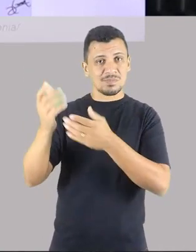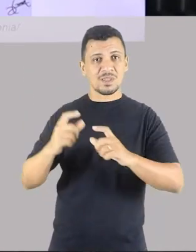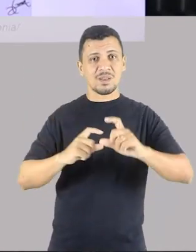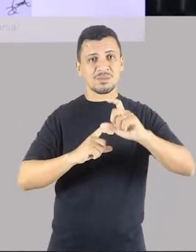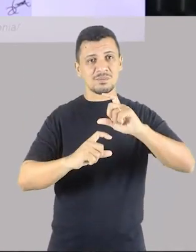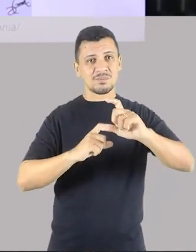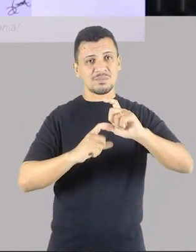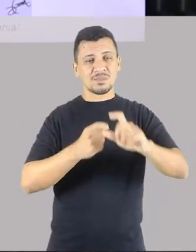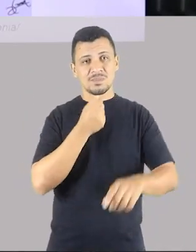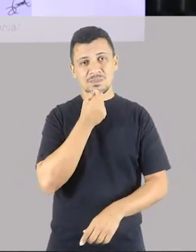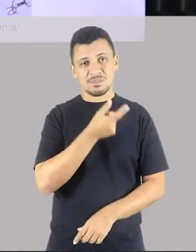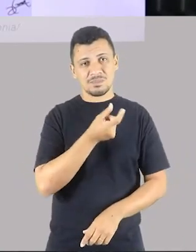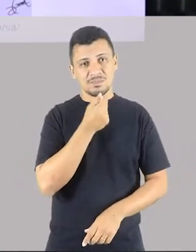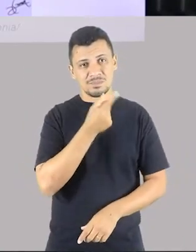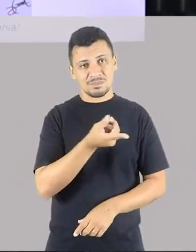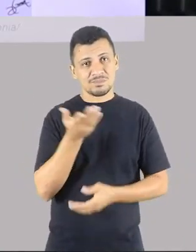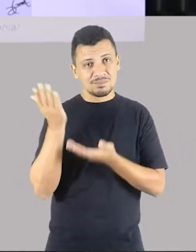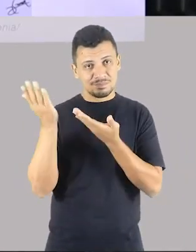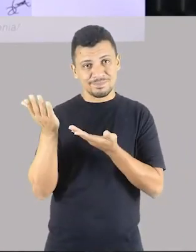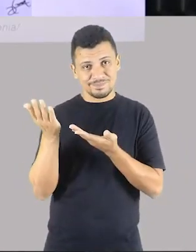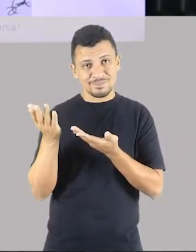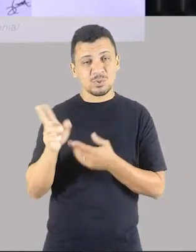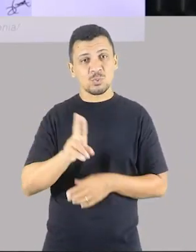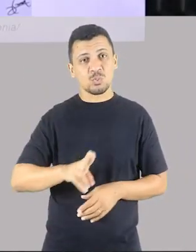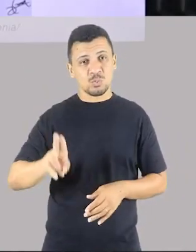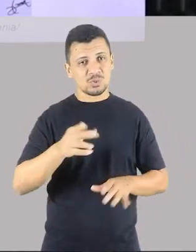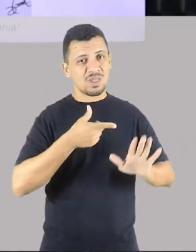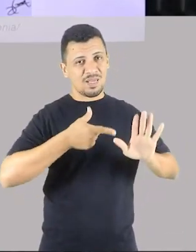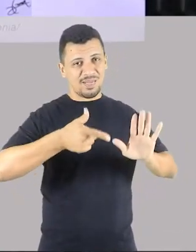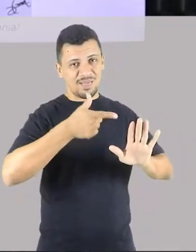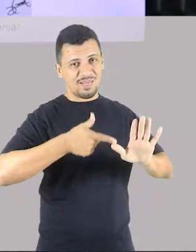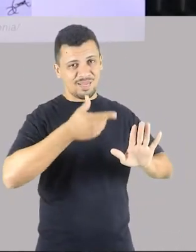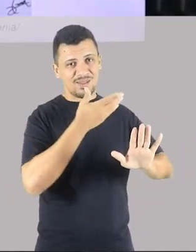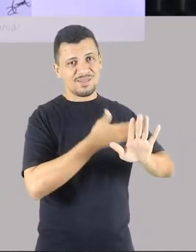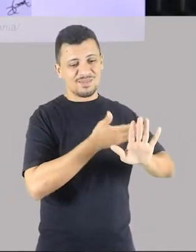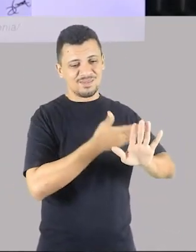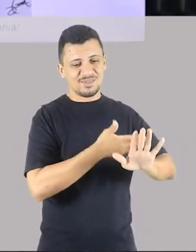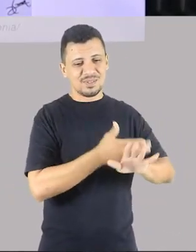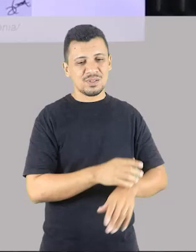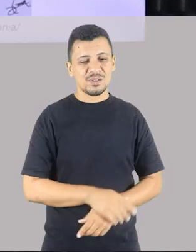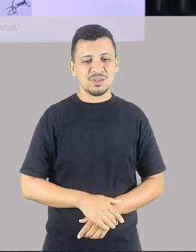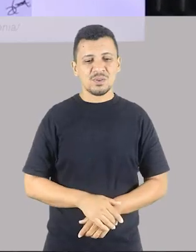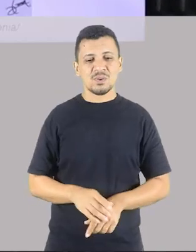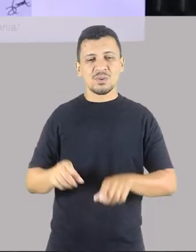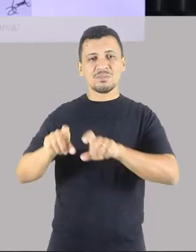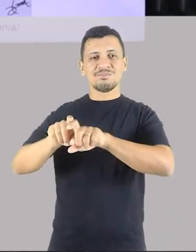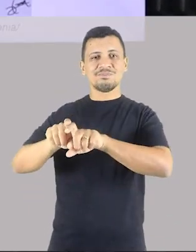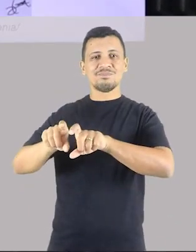charge que joga, né, com a ironia. Notem como a última frase,